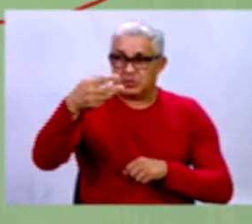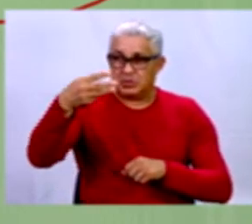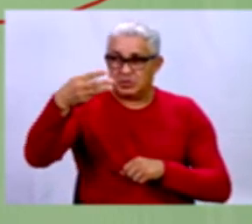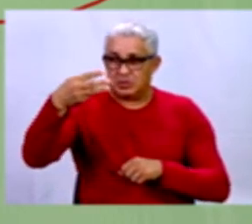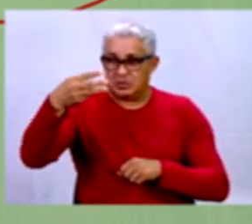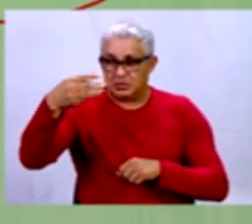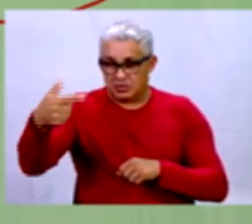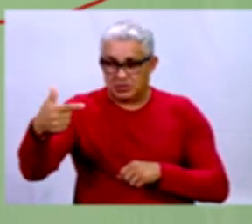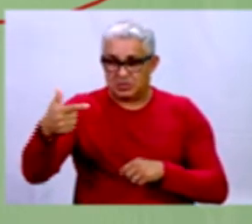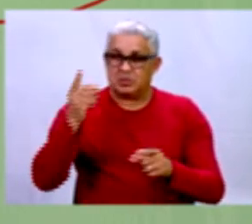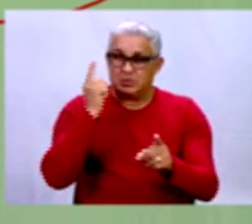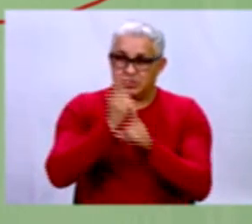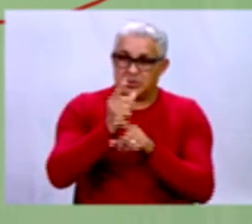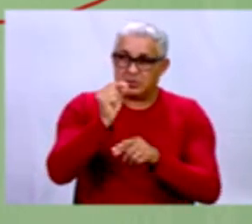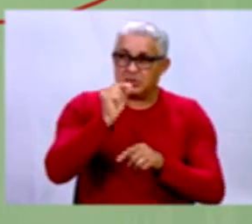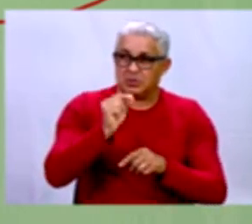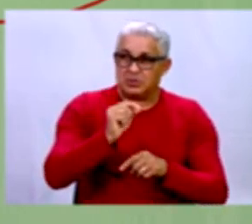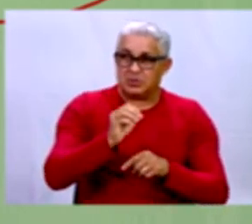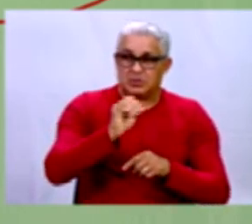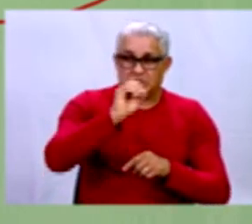1,11232, a gente encontra